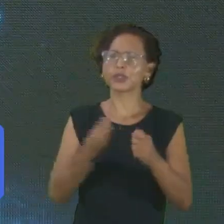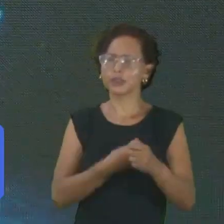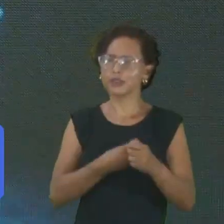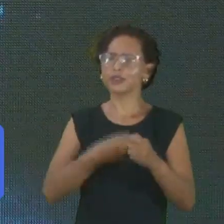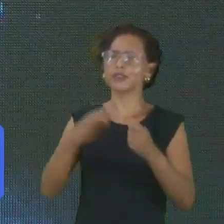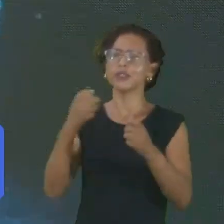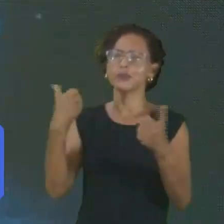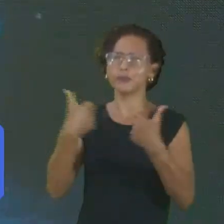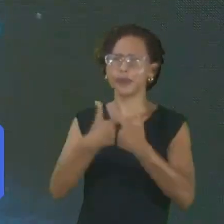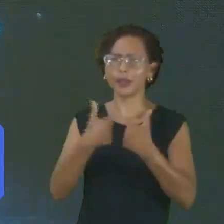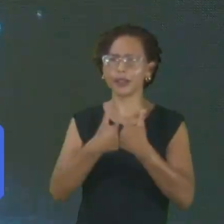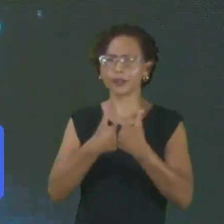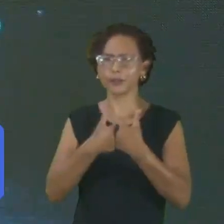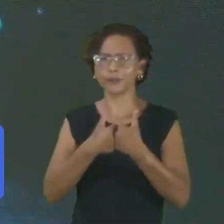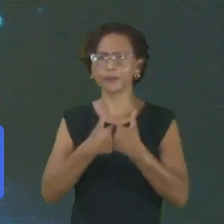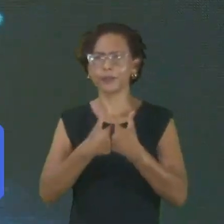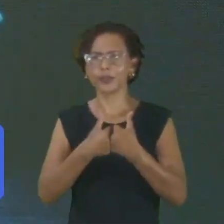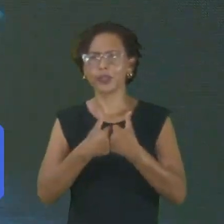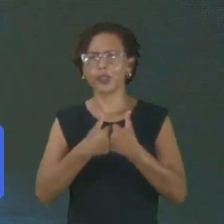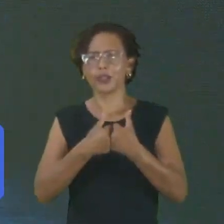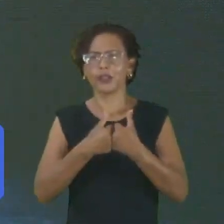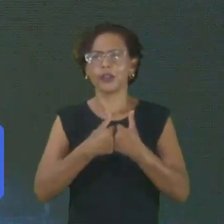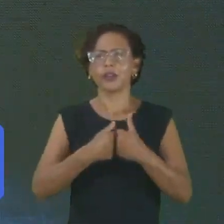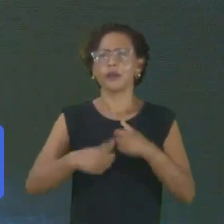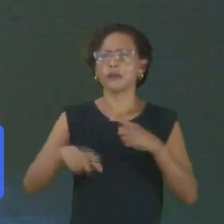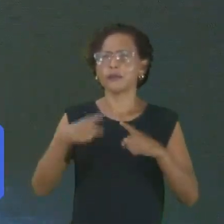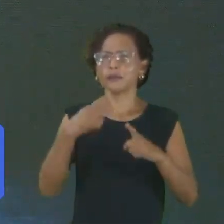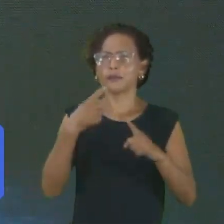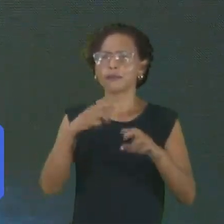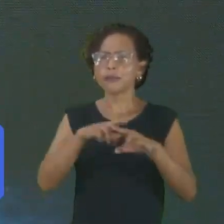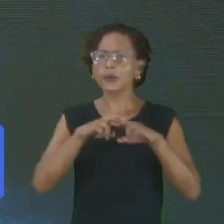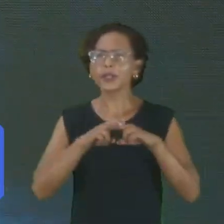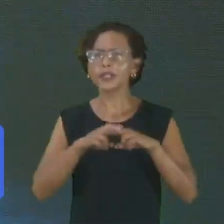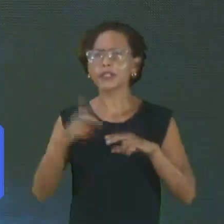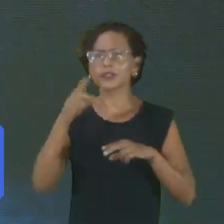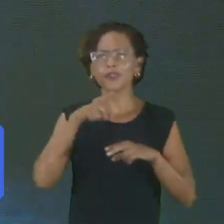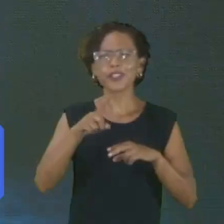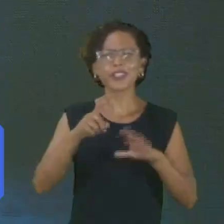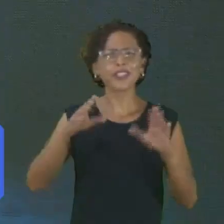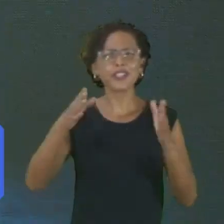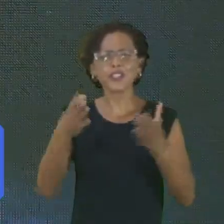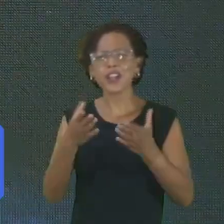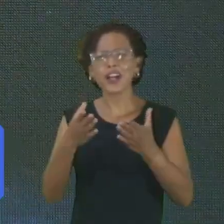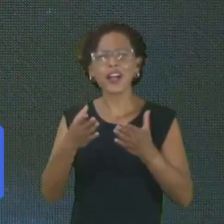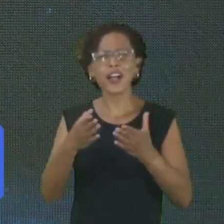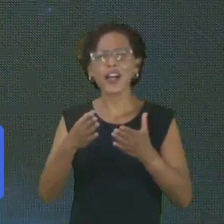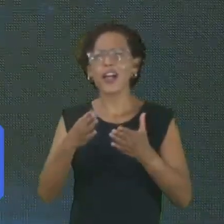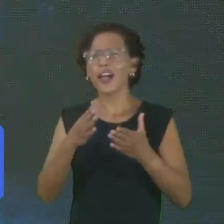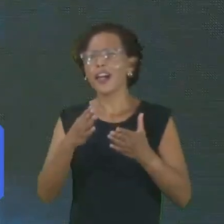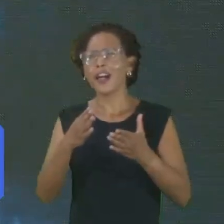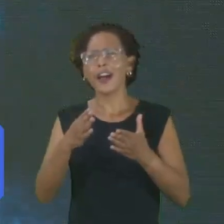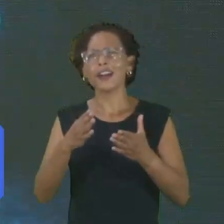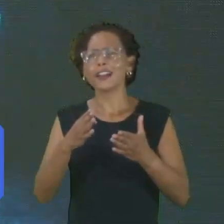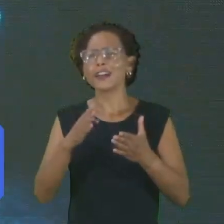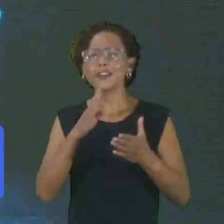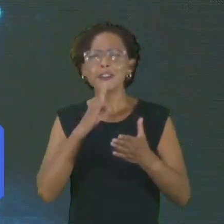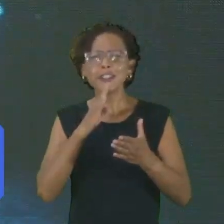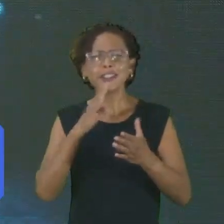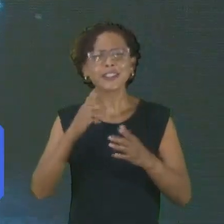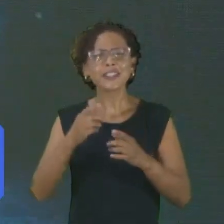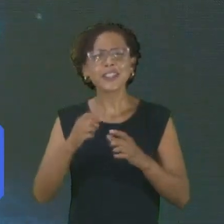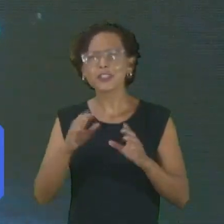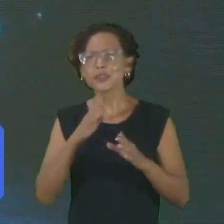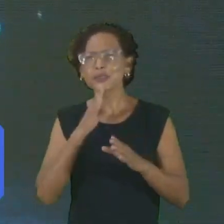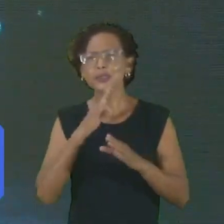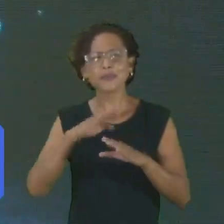um só Espírito. Portanto, vocês já não são estrangeiros nem forasteiros,